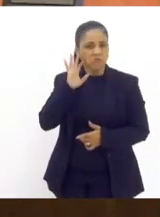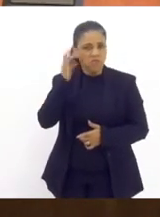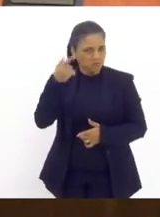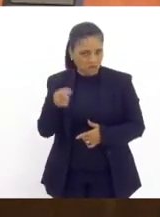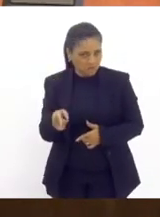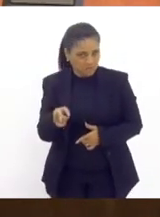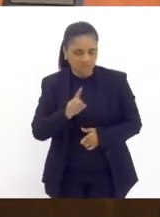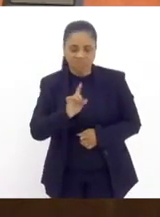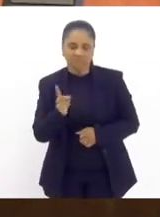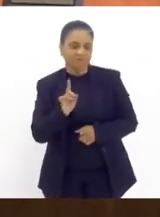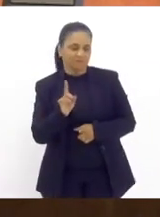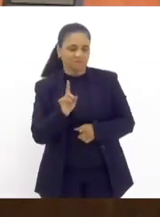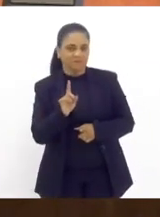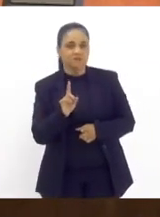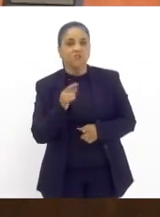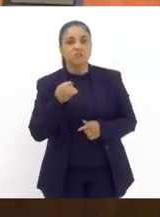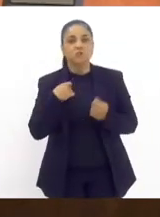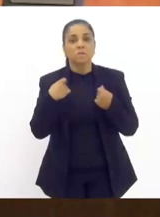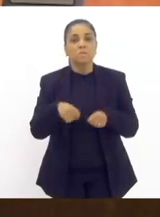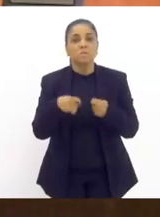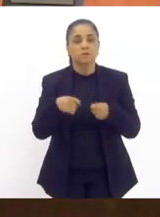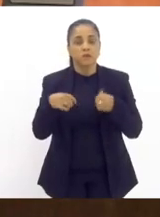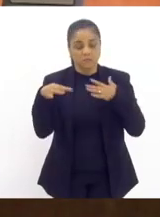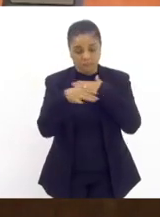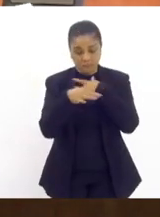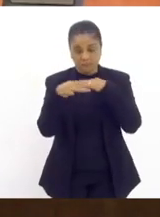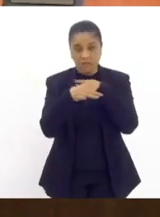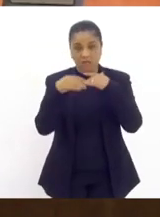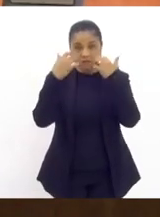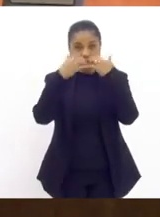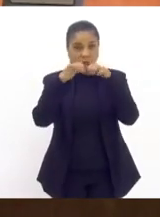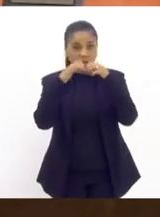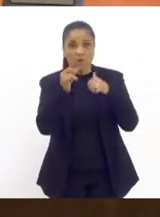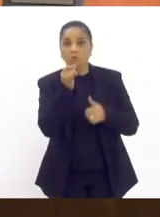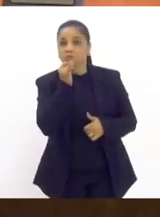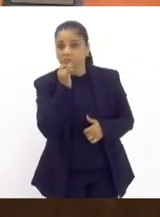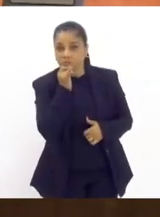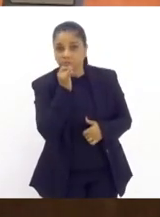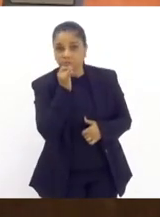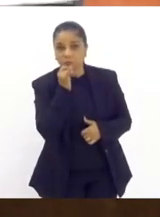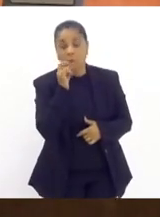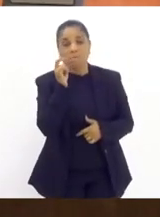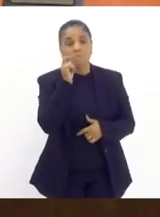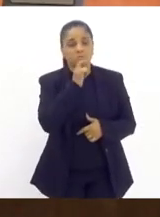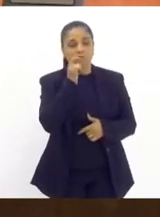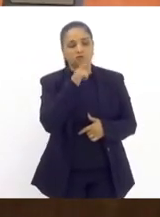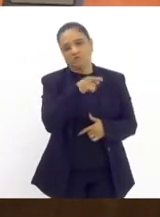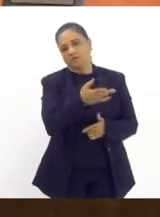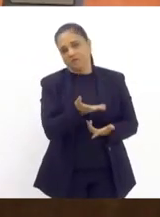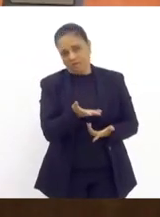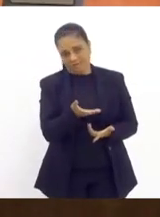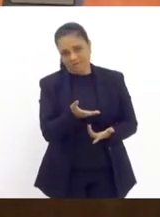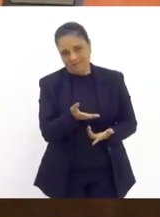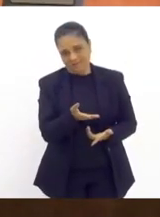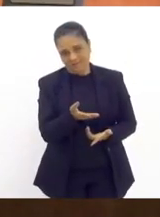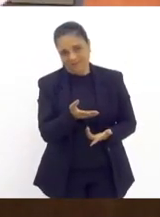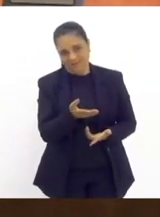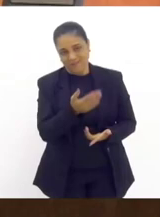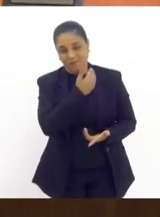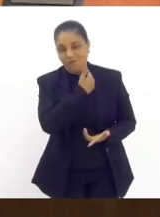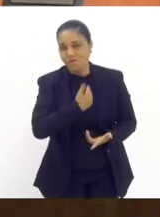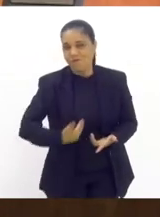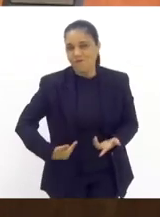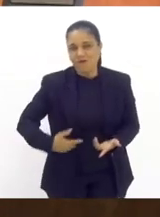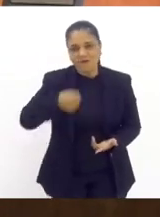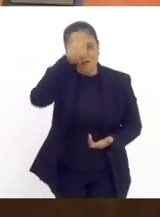coisas até porque se a gente for falar da cidade de Petrópolis é a mentira mora naquela cidade né a mentira governa a prefeitura